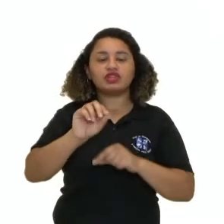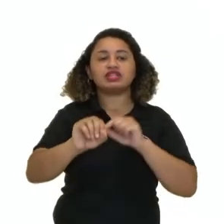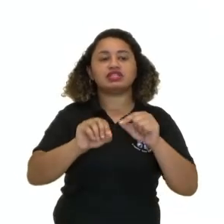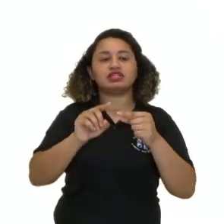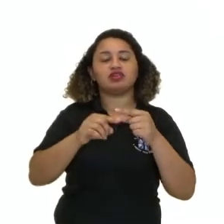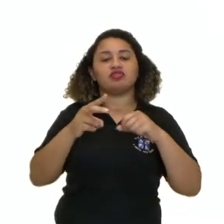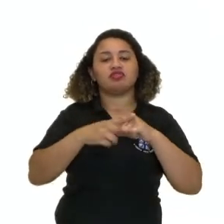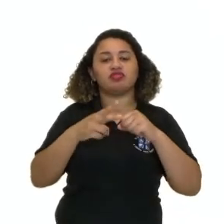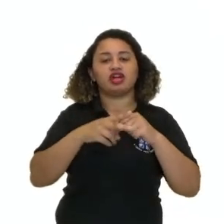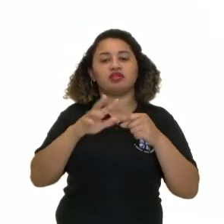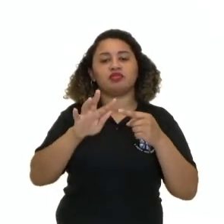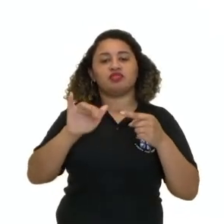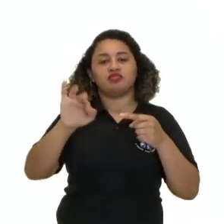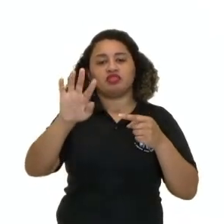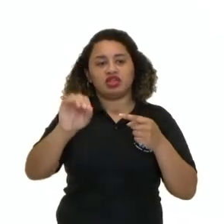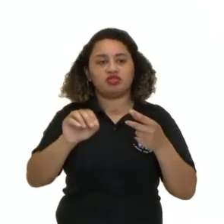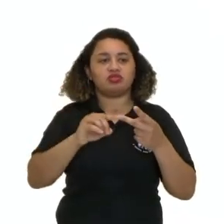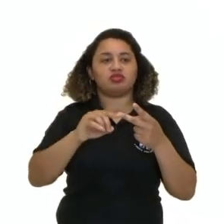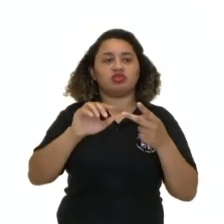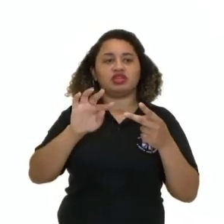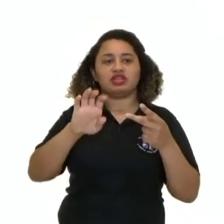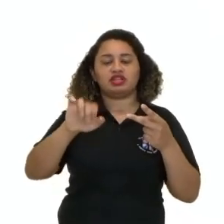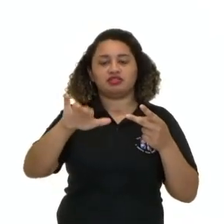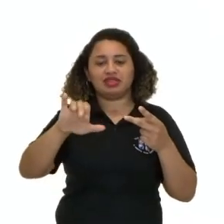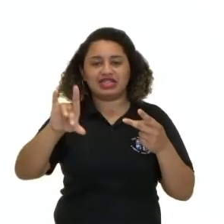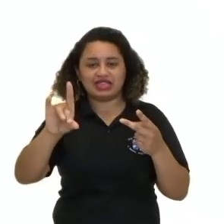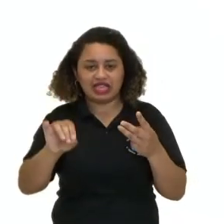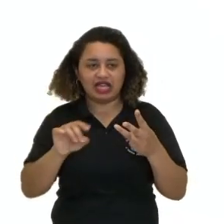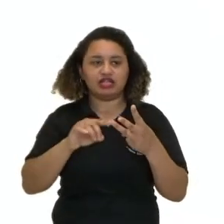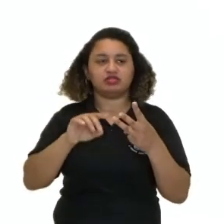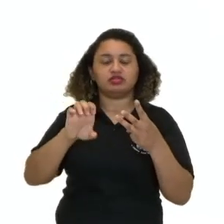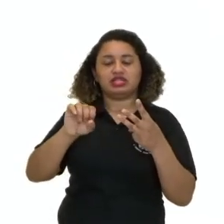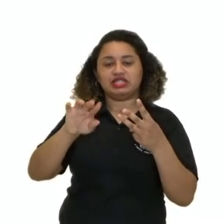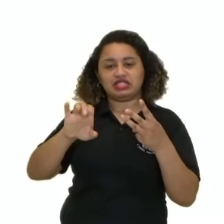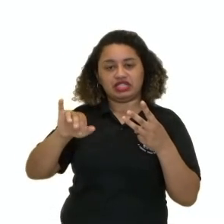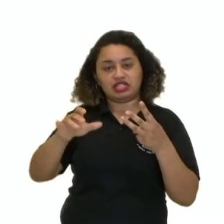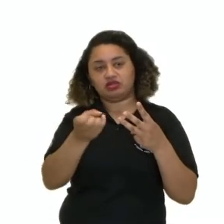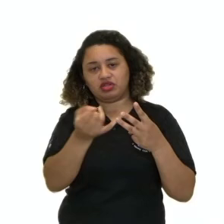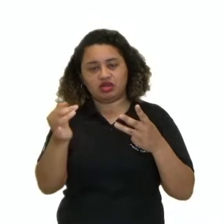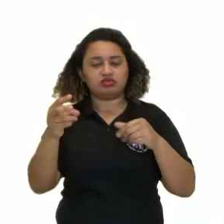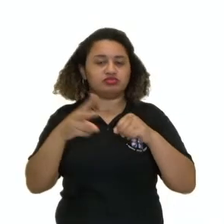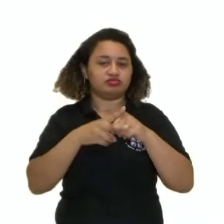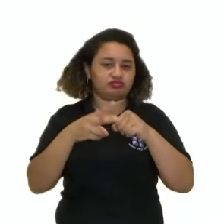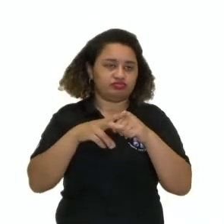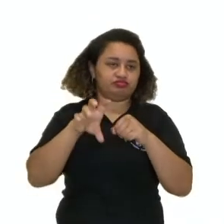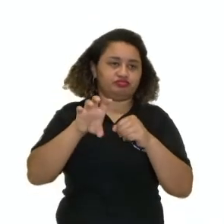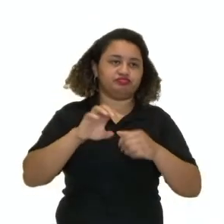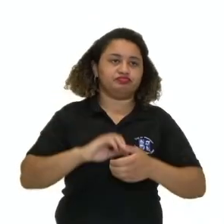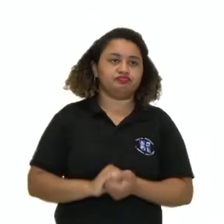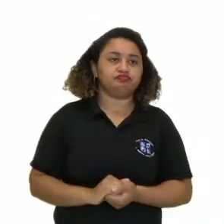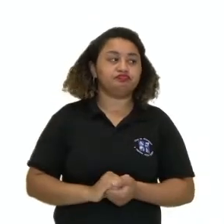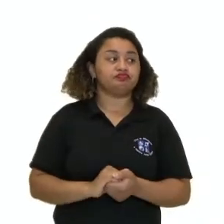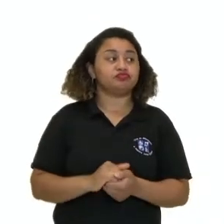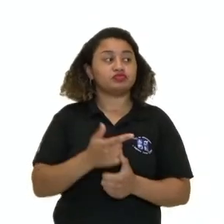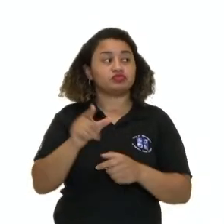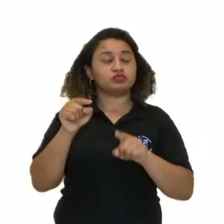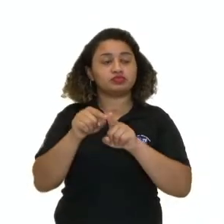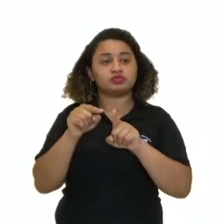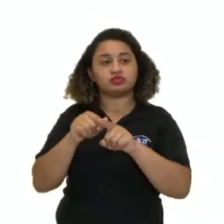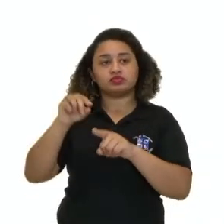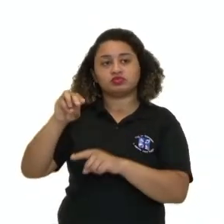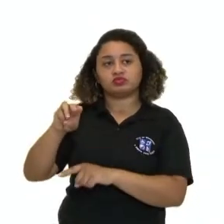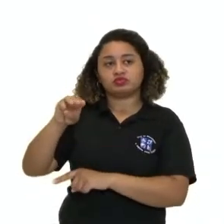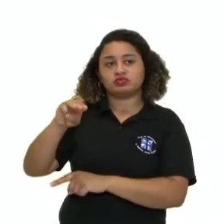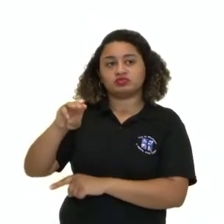no particípio, como por exemplo, feito, terminado, escrito. A mesóclise é quando eu